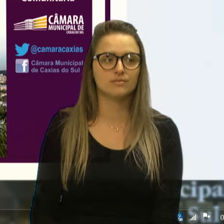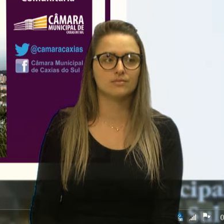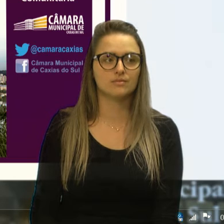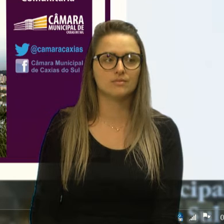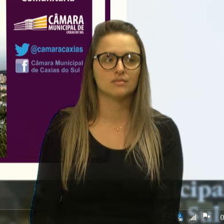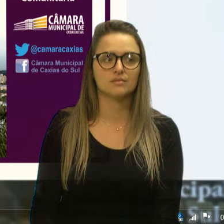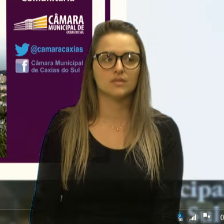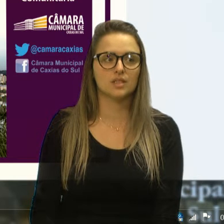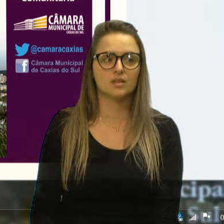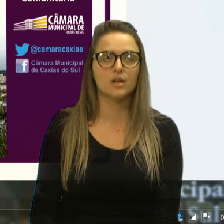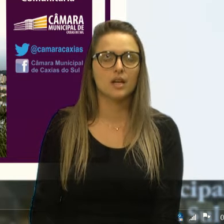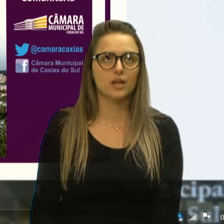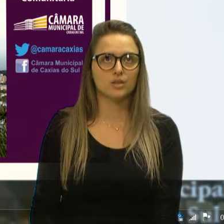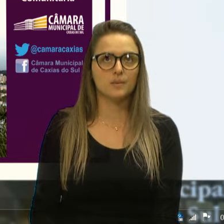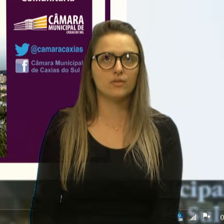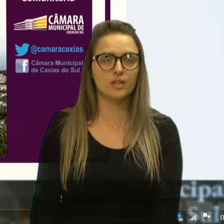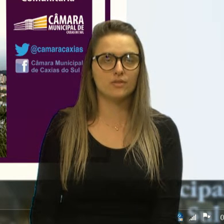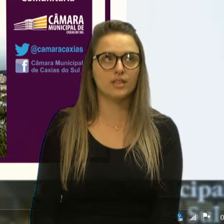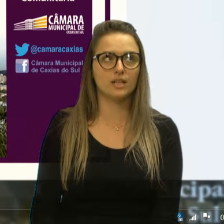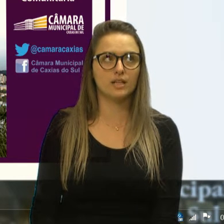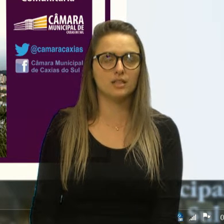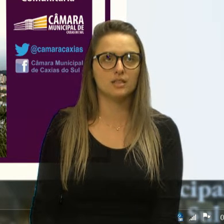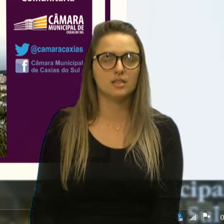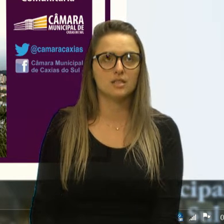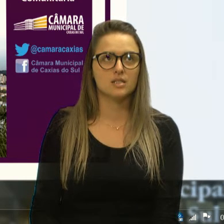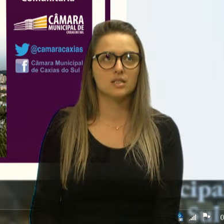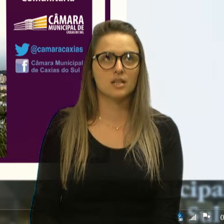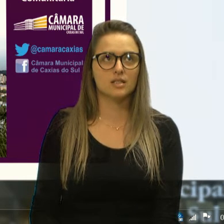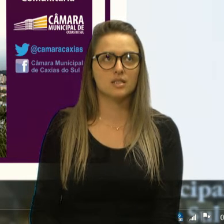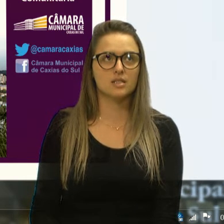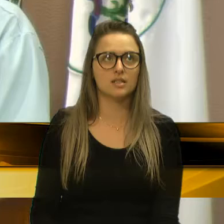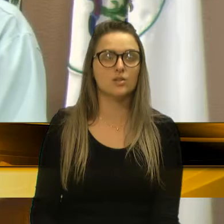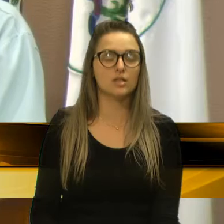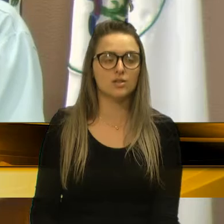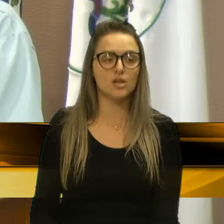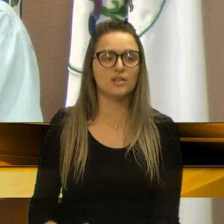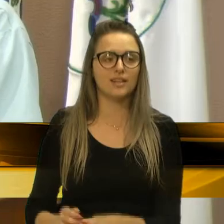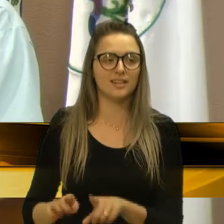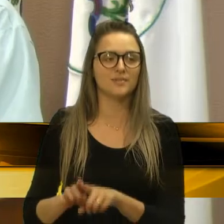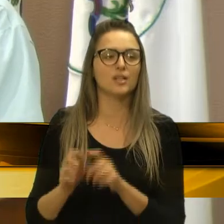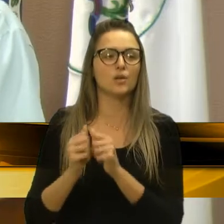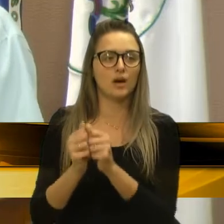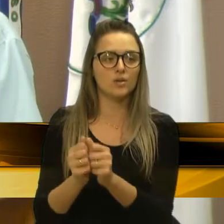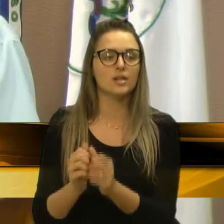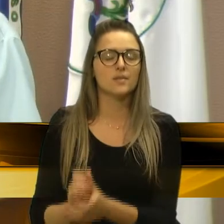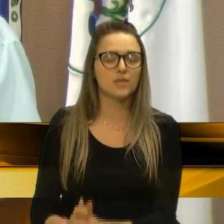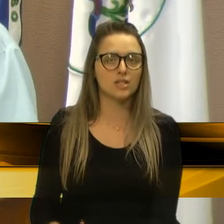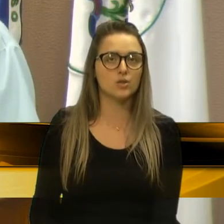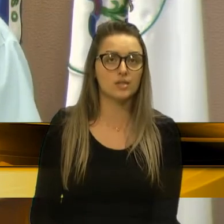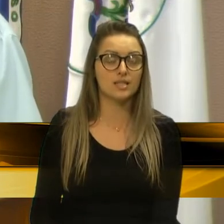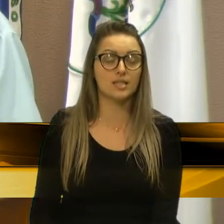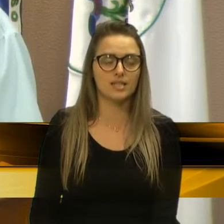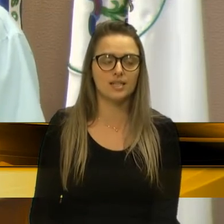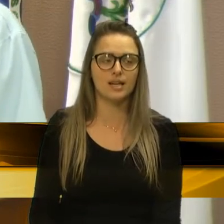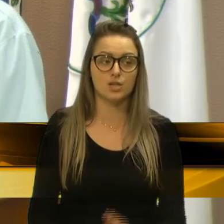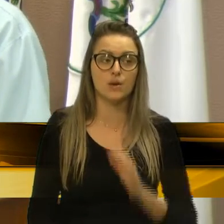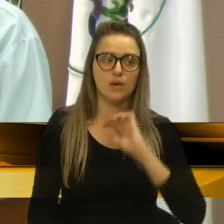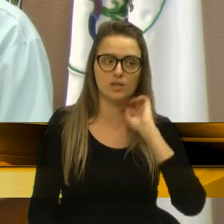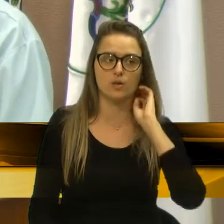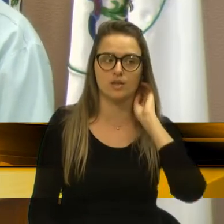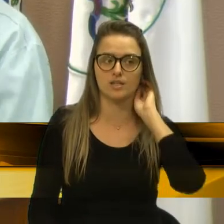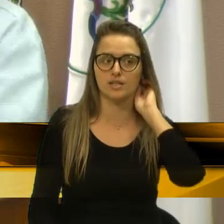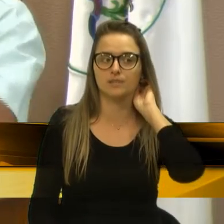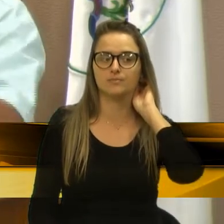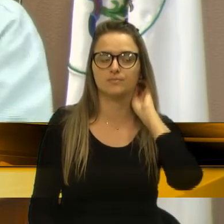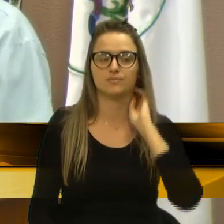ligação de emergência seja para o samu seja para nosso caro - ficar emperrado no meio do caminho uma